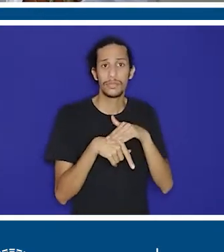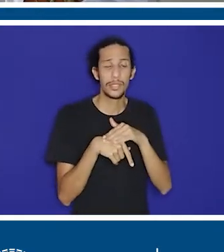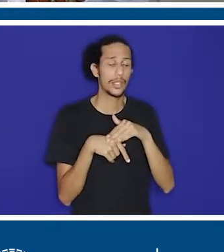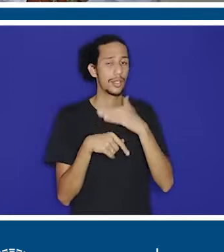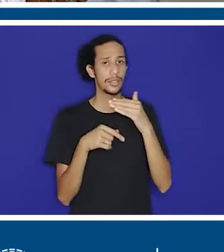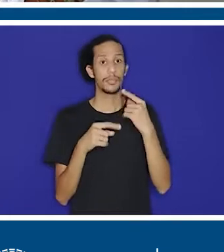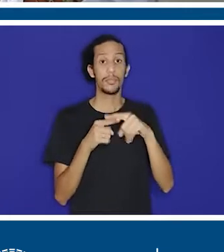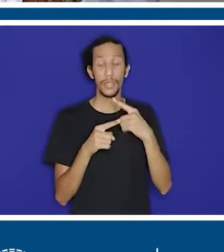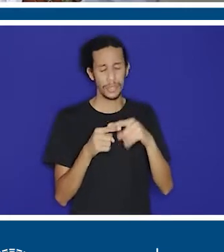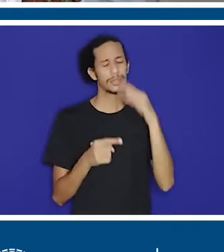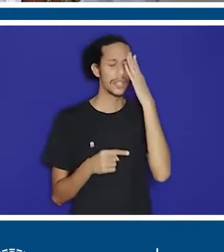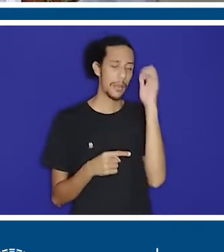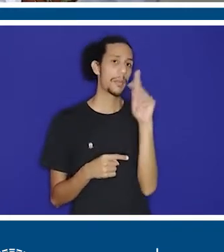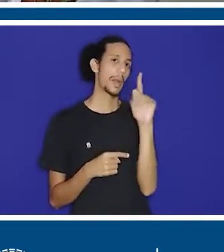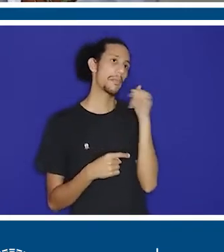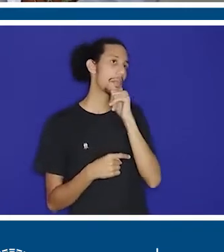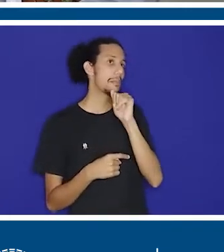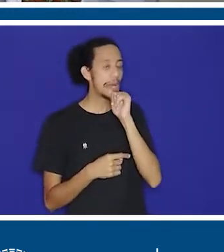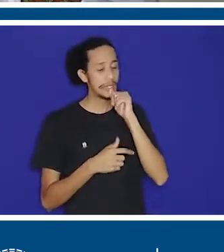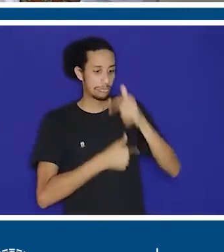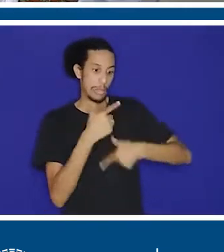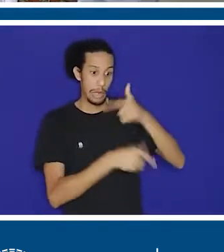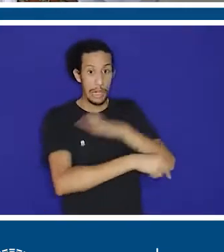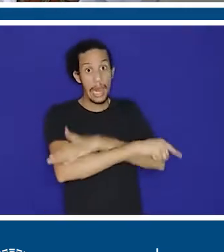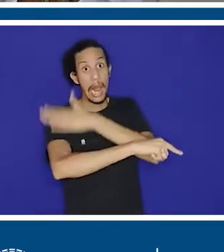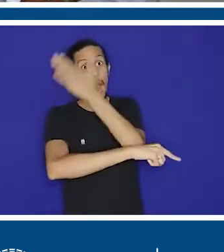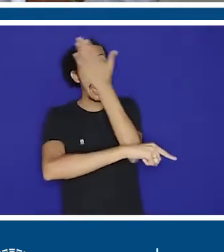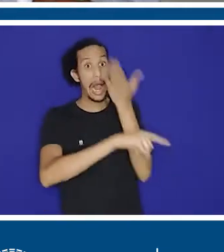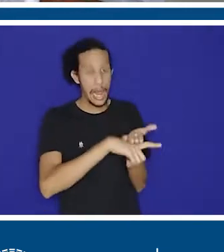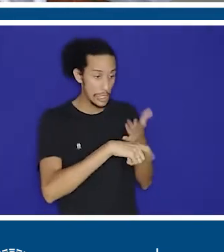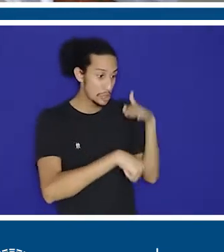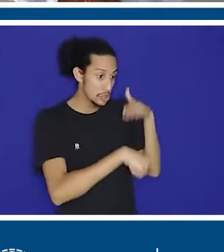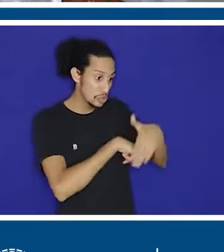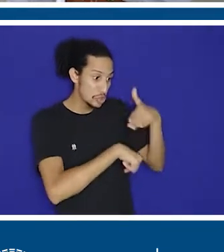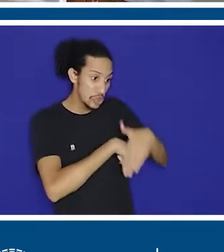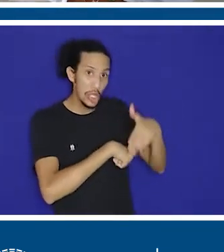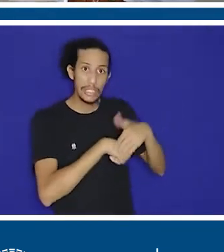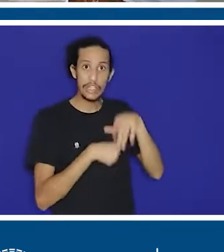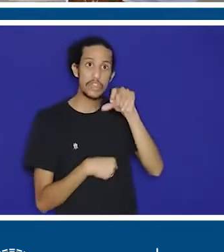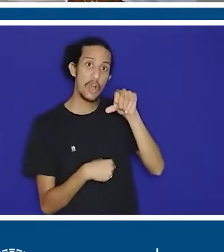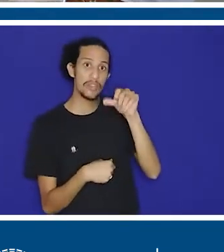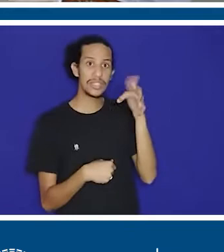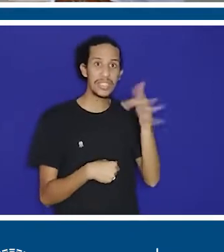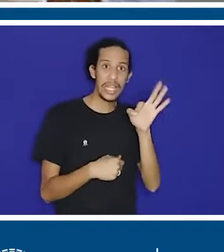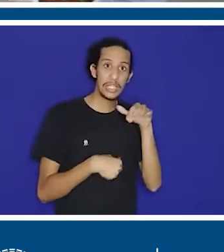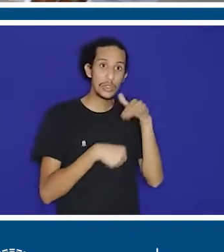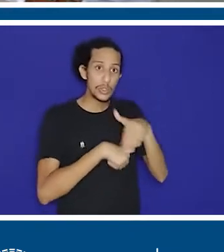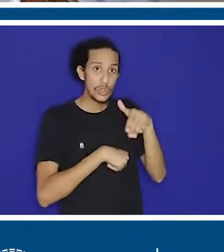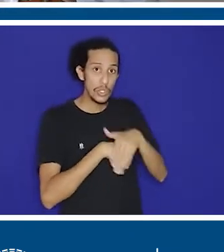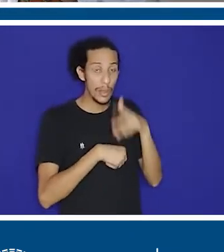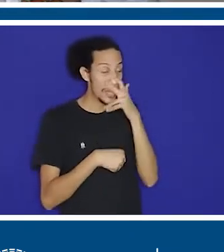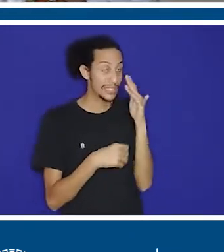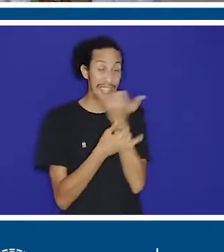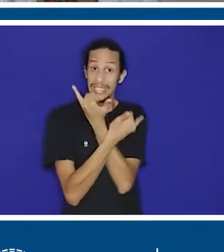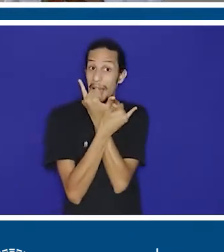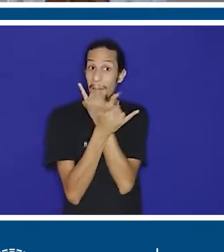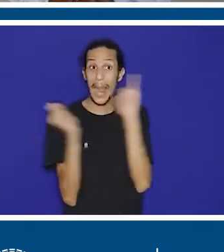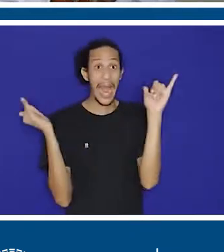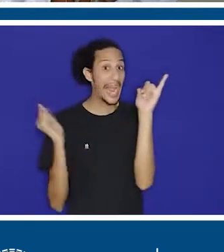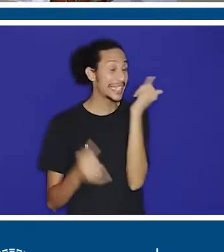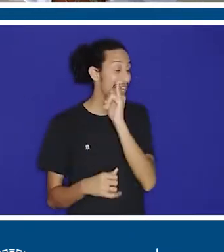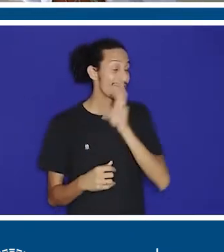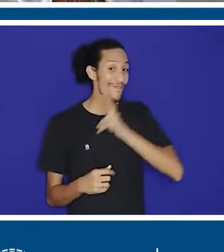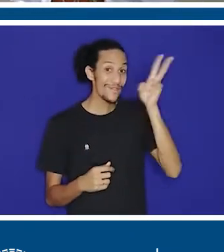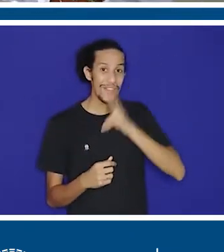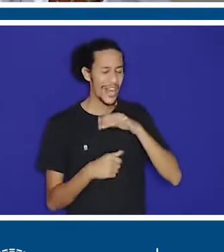pais estão acabados, trabalharam o dia inteiro, mas 9, 10 horas da noite que as crianças estão com aquela corda